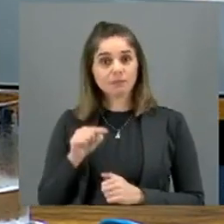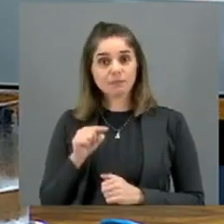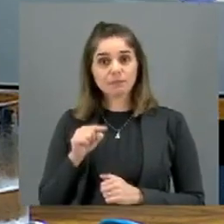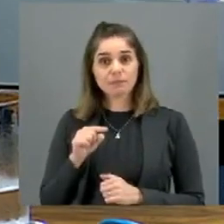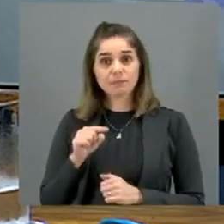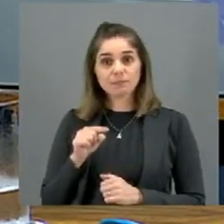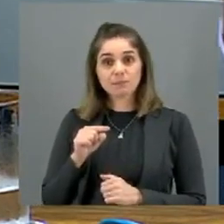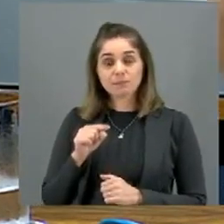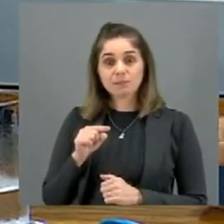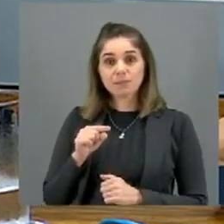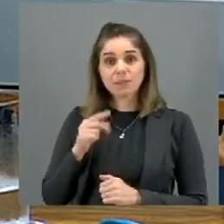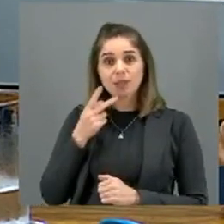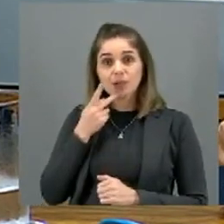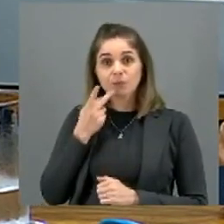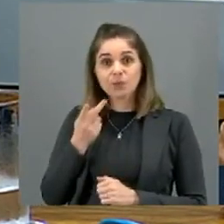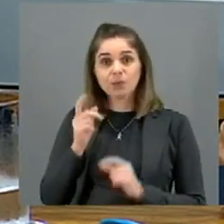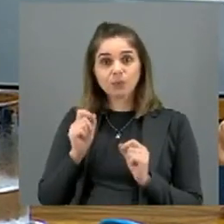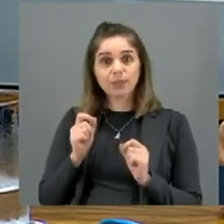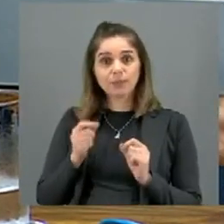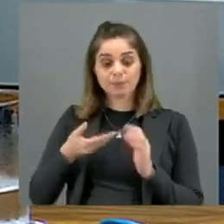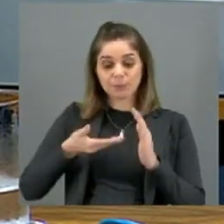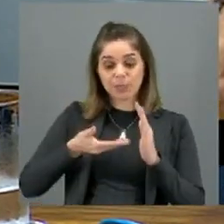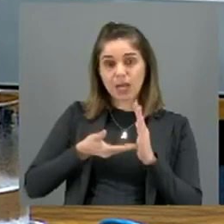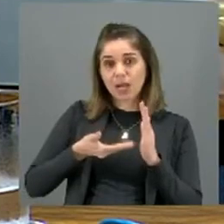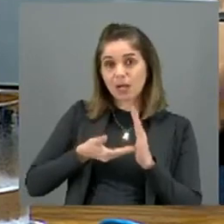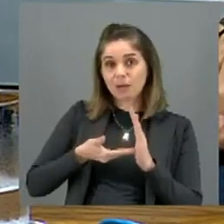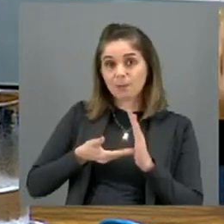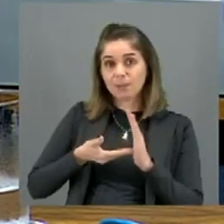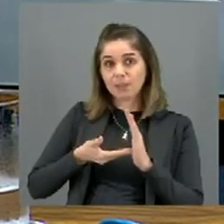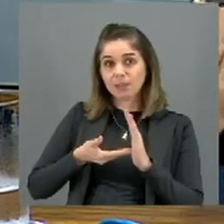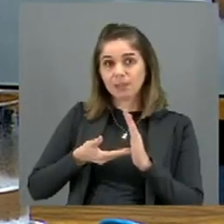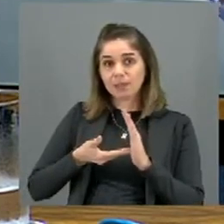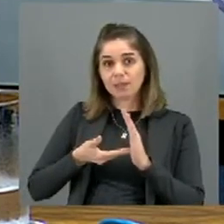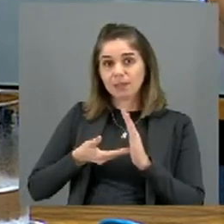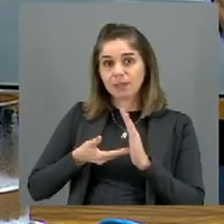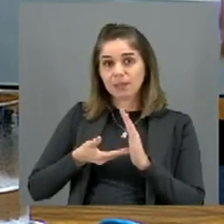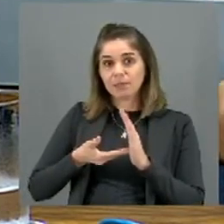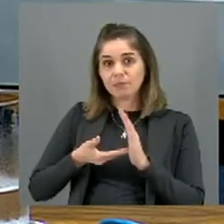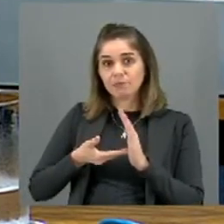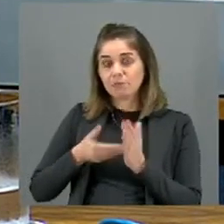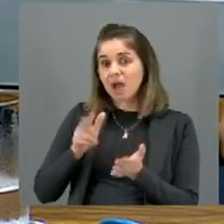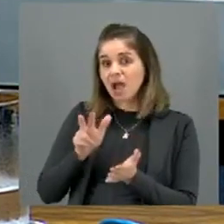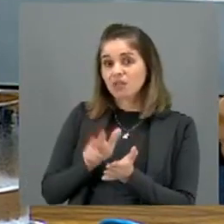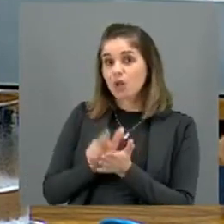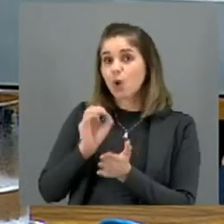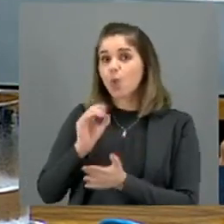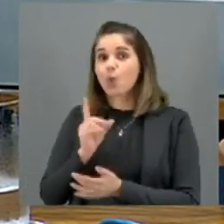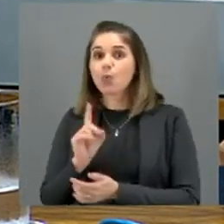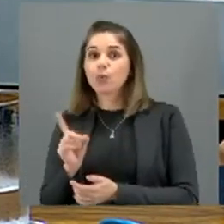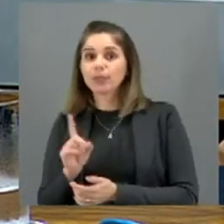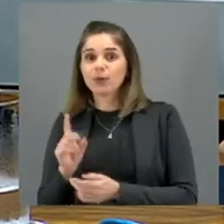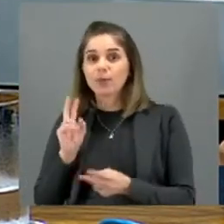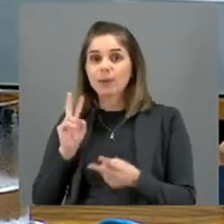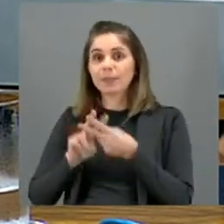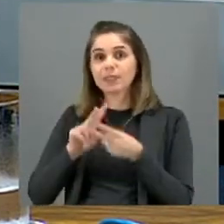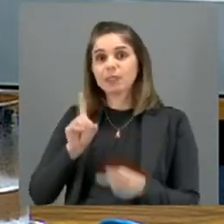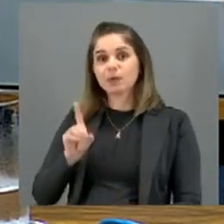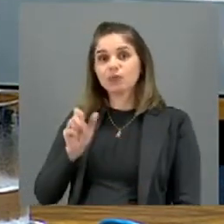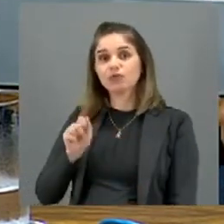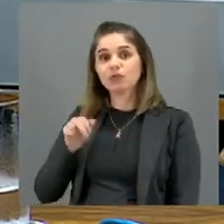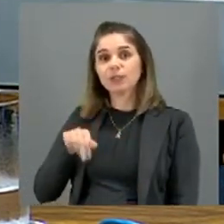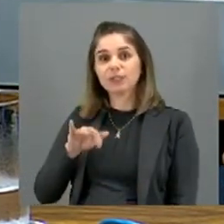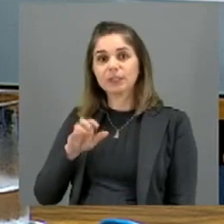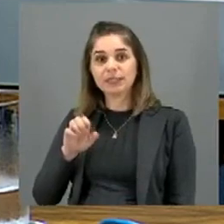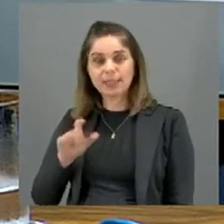Lira, para que a Câmara dos Deputados, elas dessem uma chancela ou não à prisão de Daniel. Quem